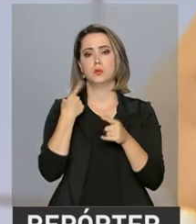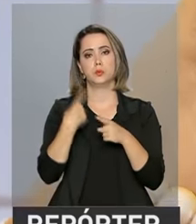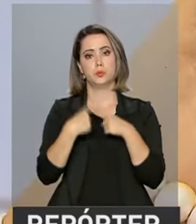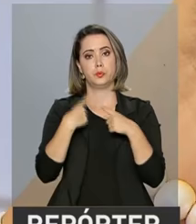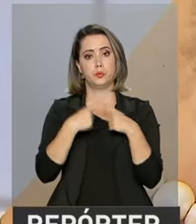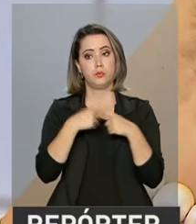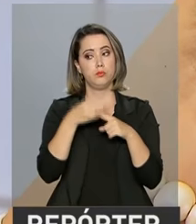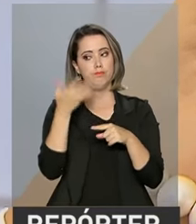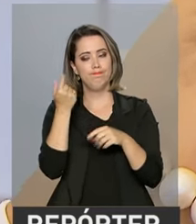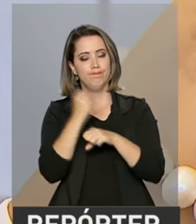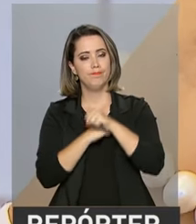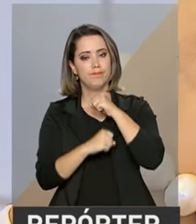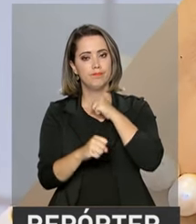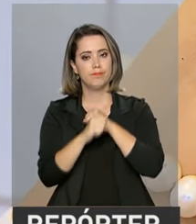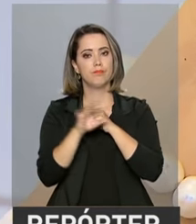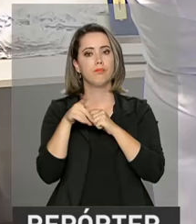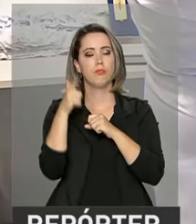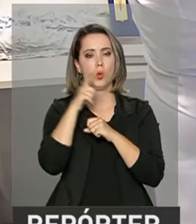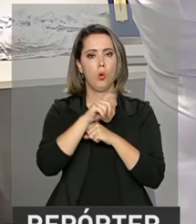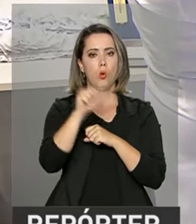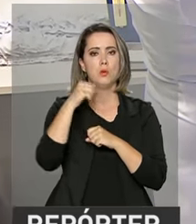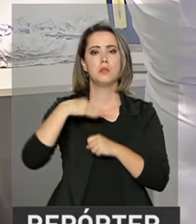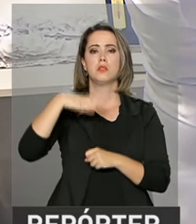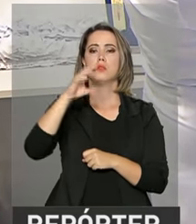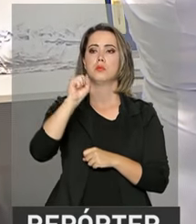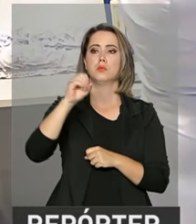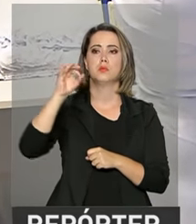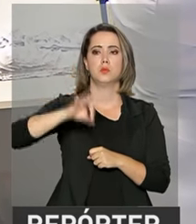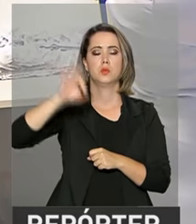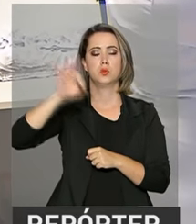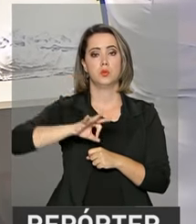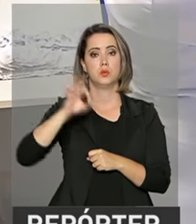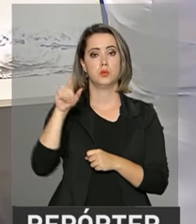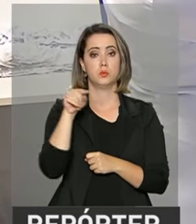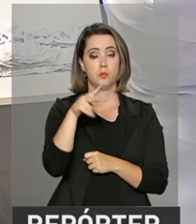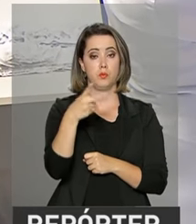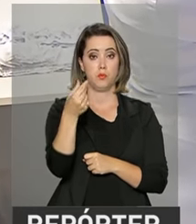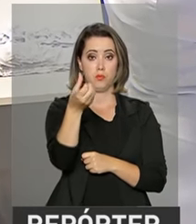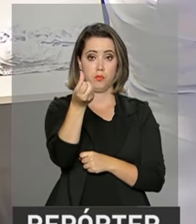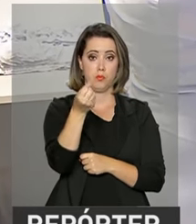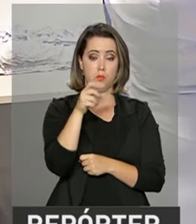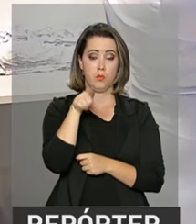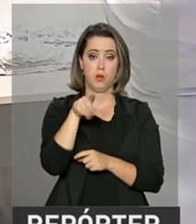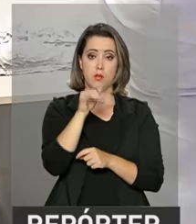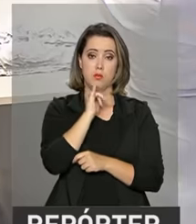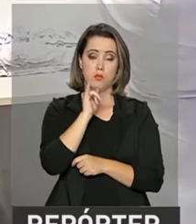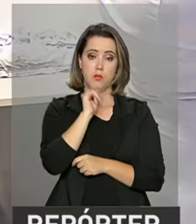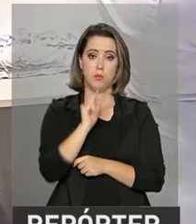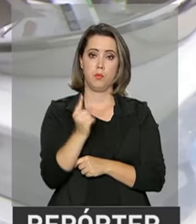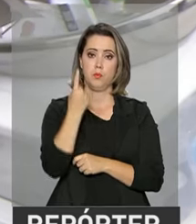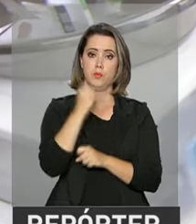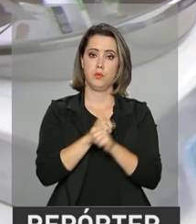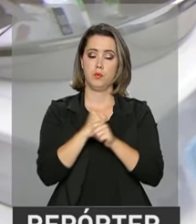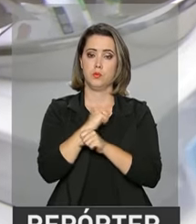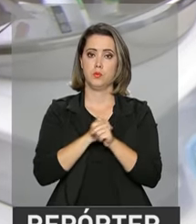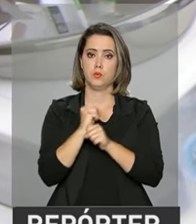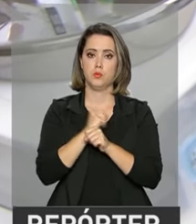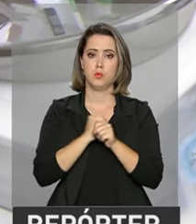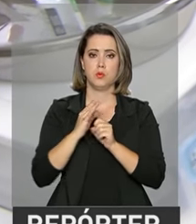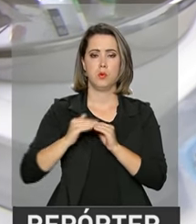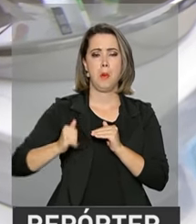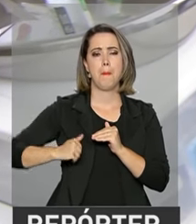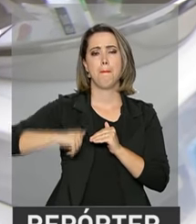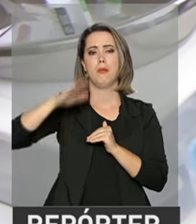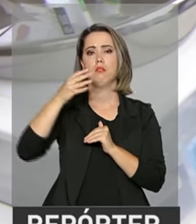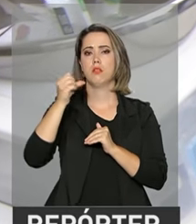alcançados nos últimos anos que ultrapassaram 80% em 2016 por exemplo foi o primeiro ano que o índice ultrapassou